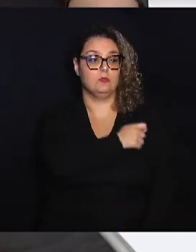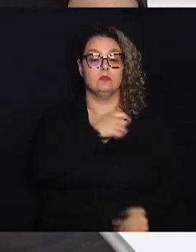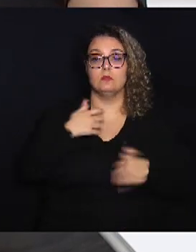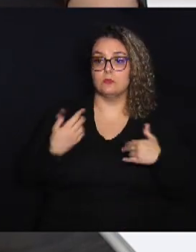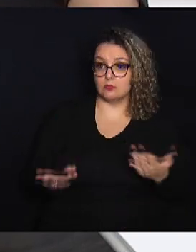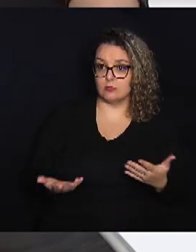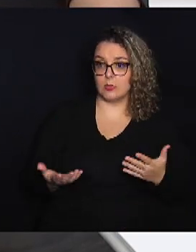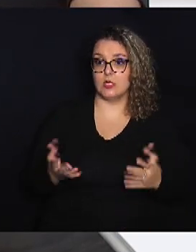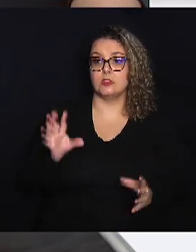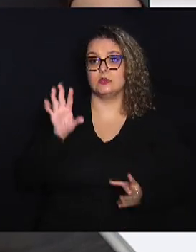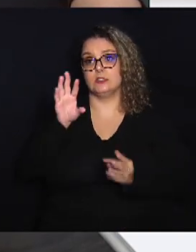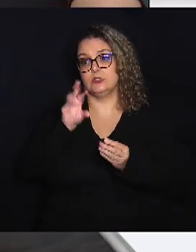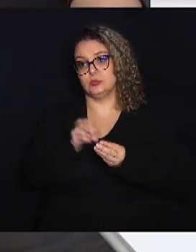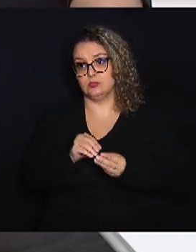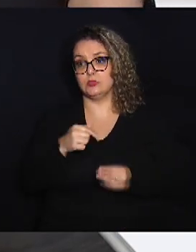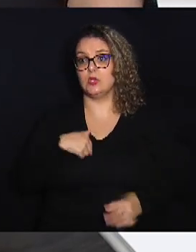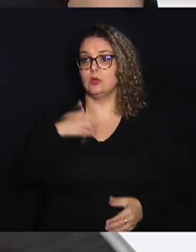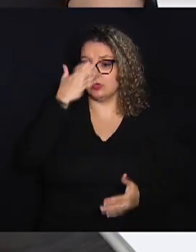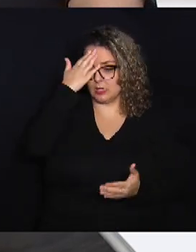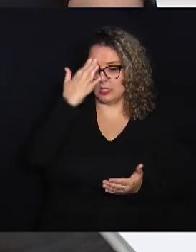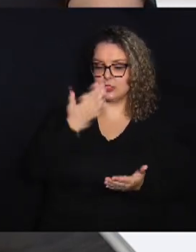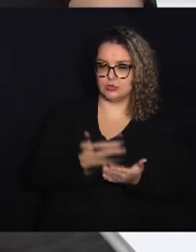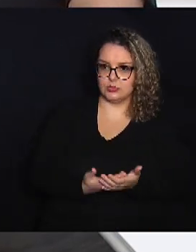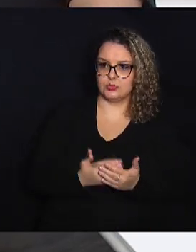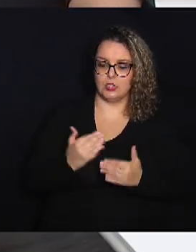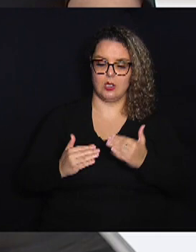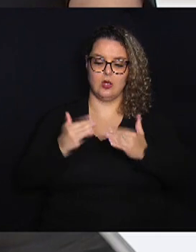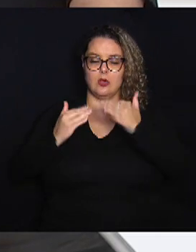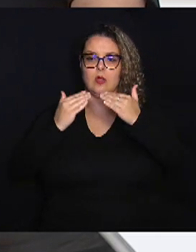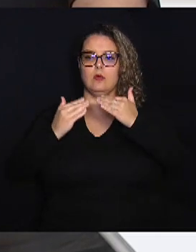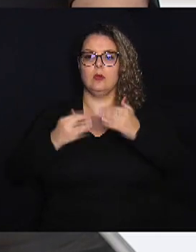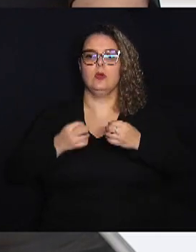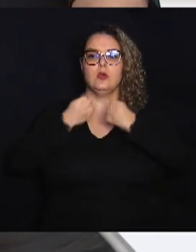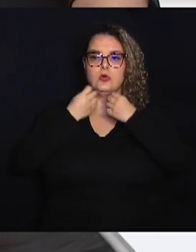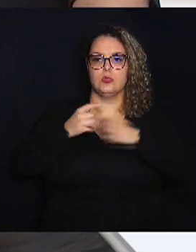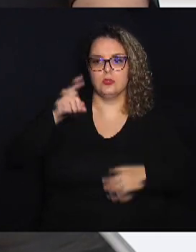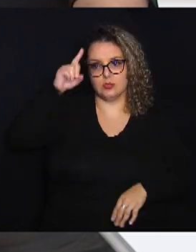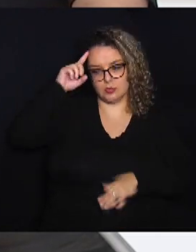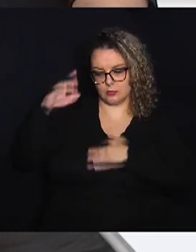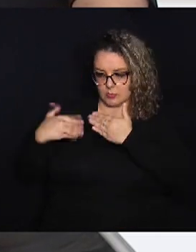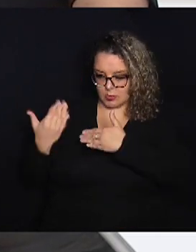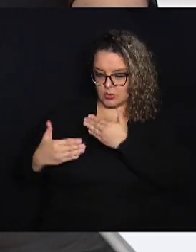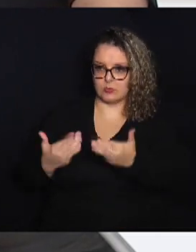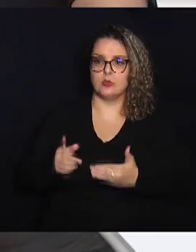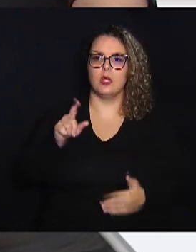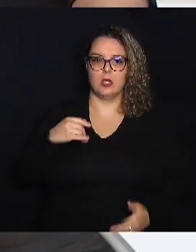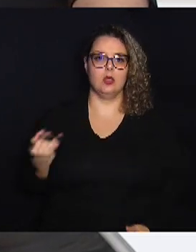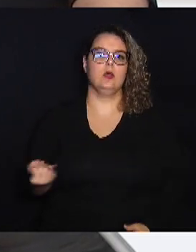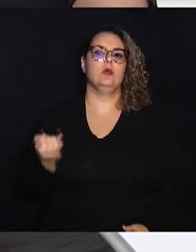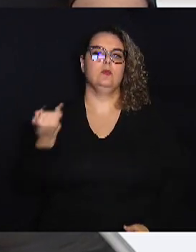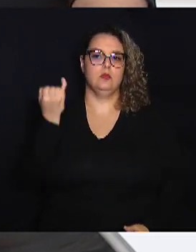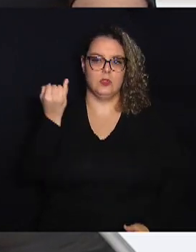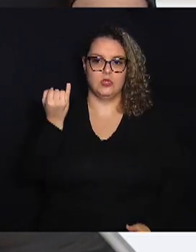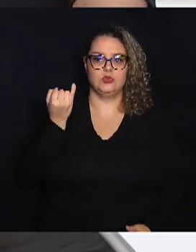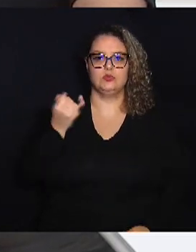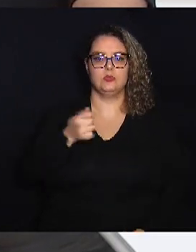em suma, eu acredito que a construção de uma boa rotina é extremamente